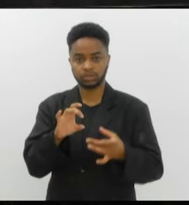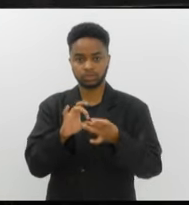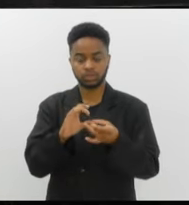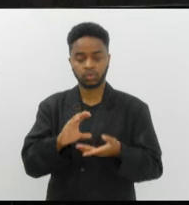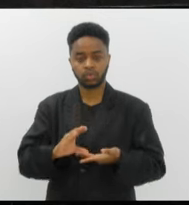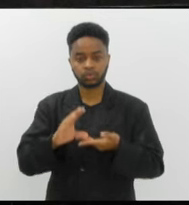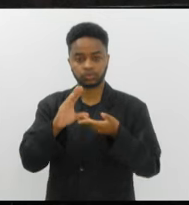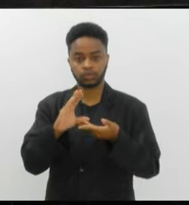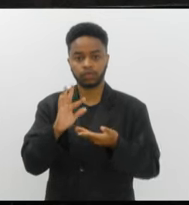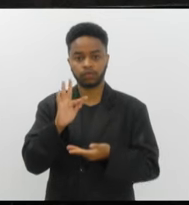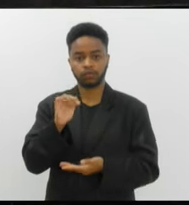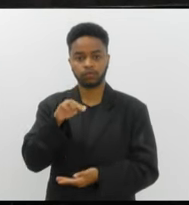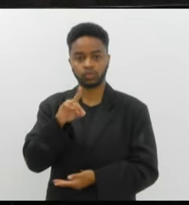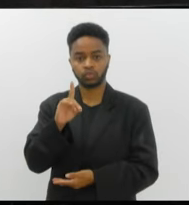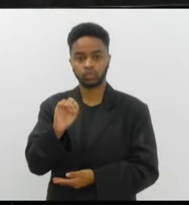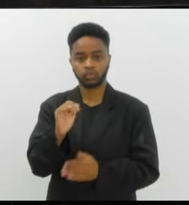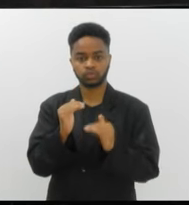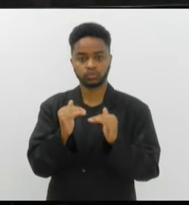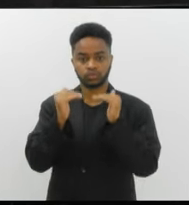Soberano,